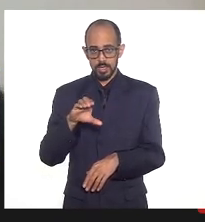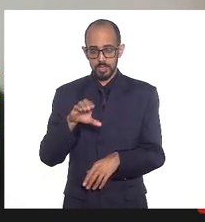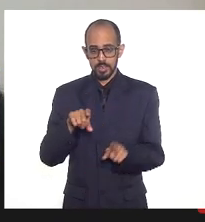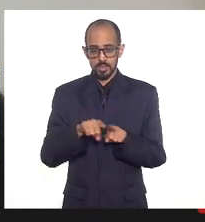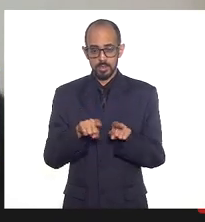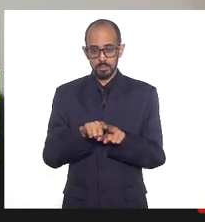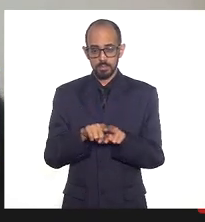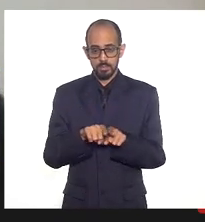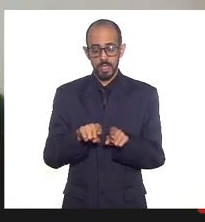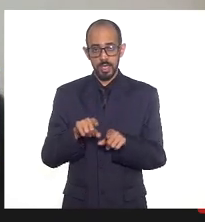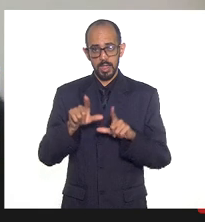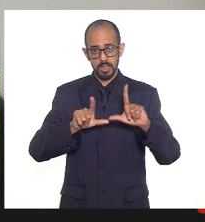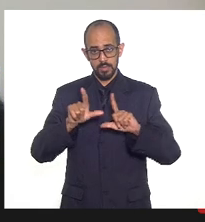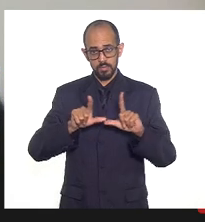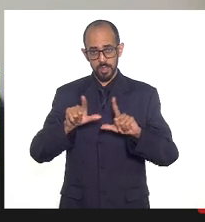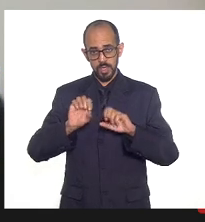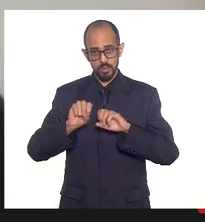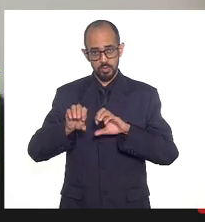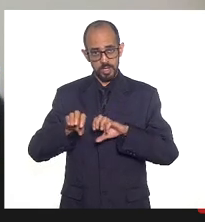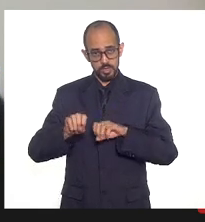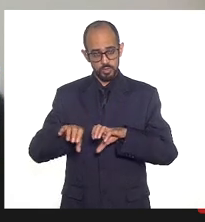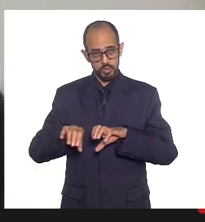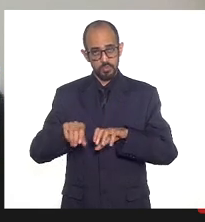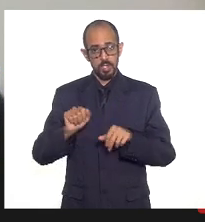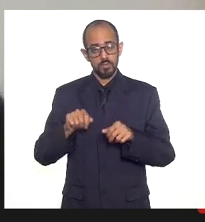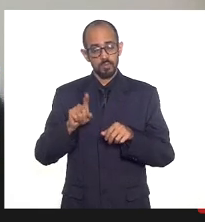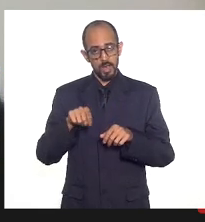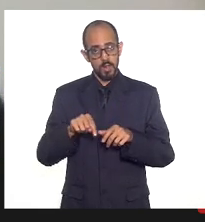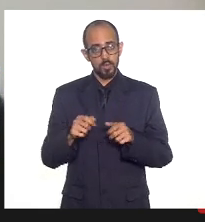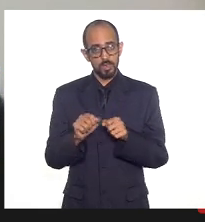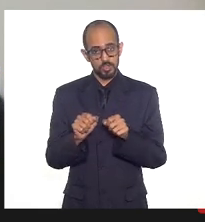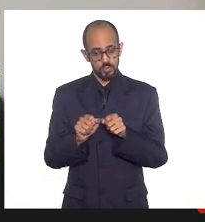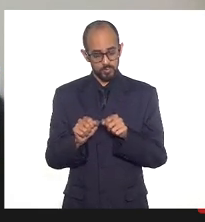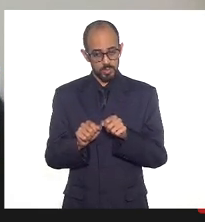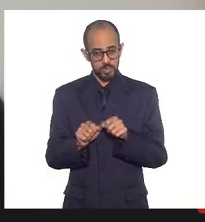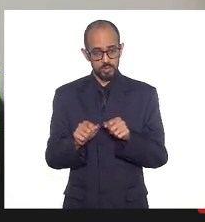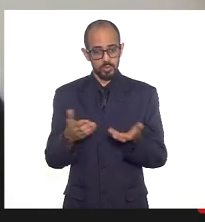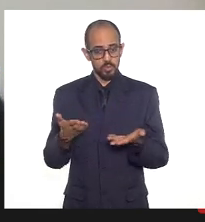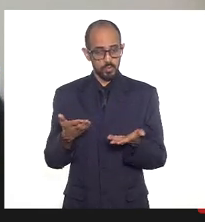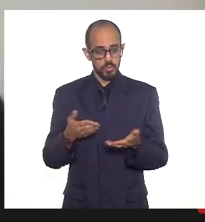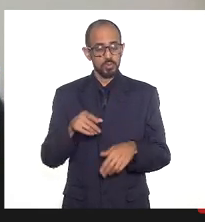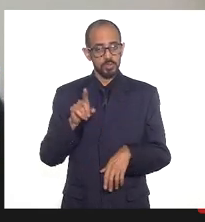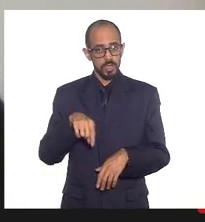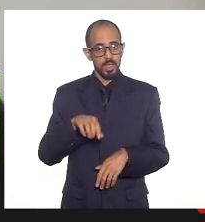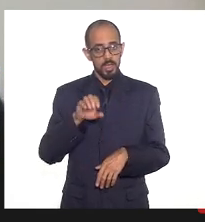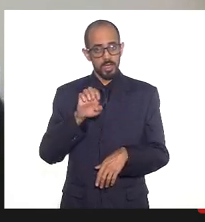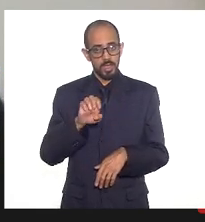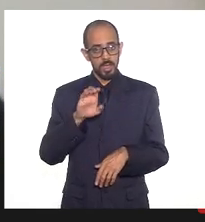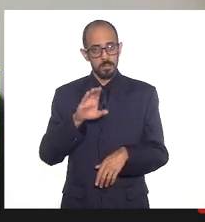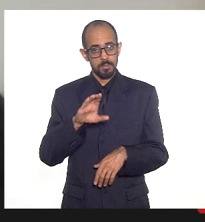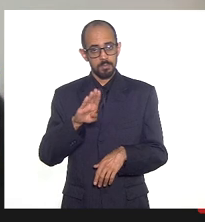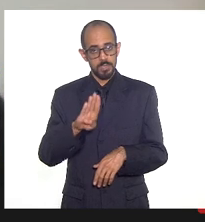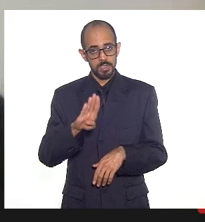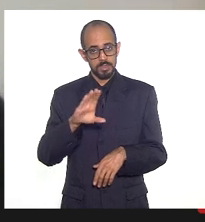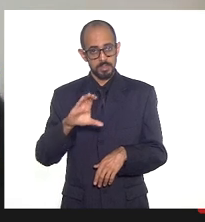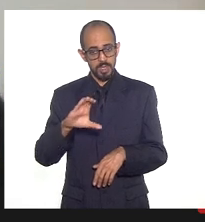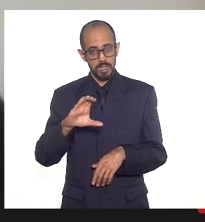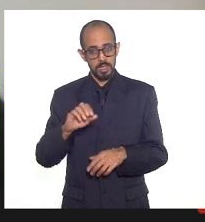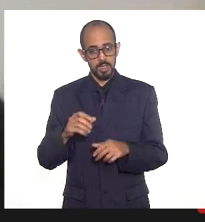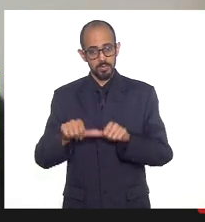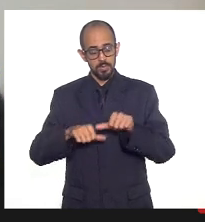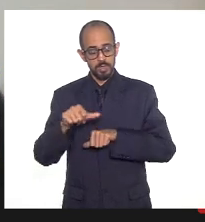TVE. Isso foi o bojo ali que formou o que hoje é a EBC, né, que virou a TV Brasil, a Rádio Nacional,